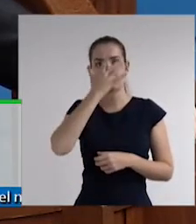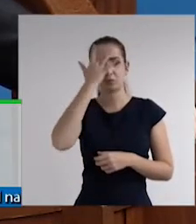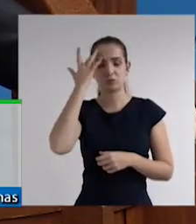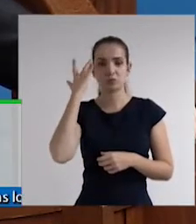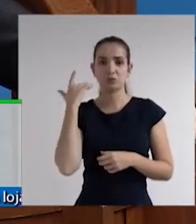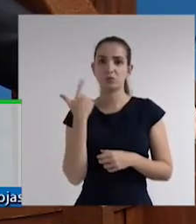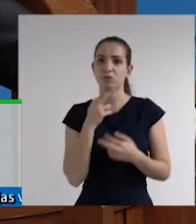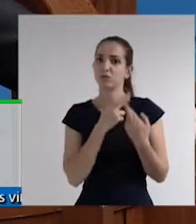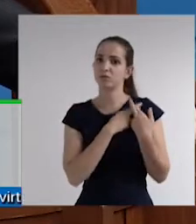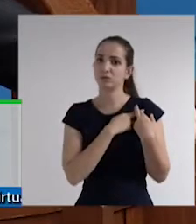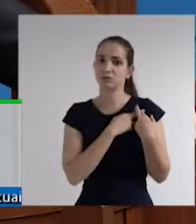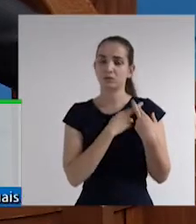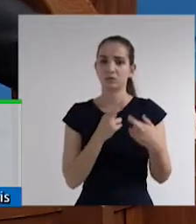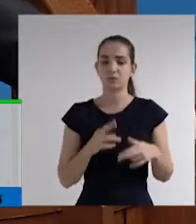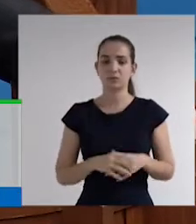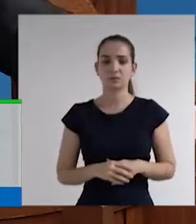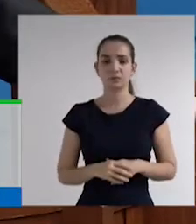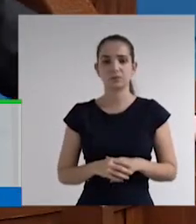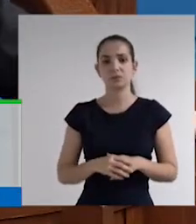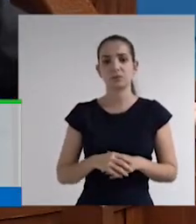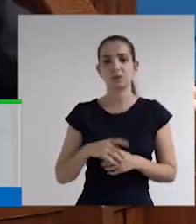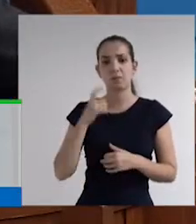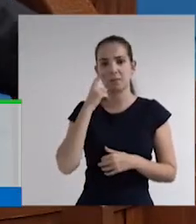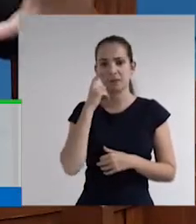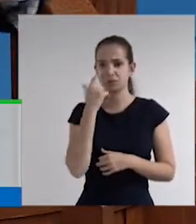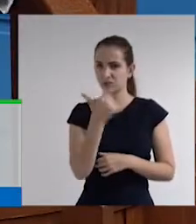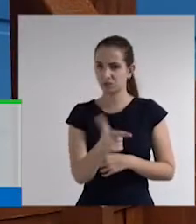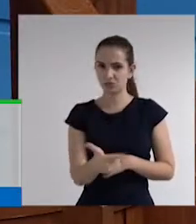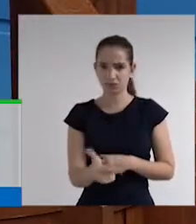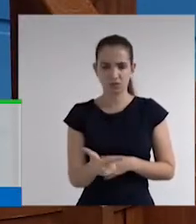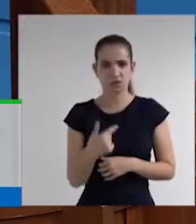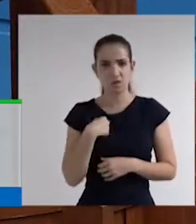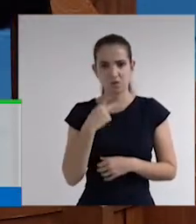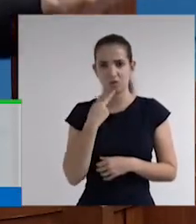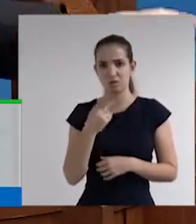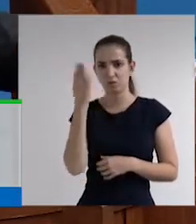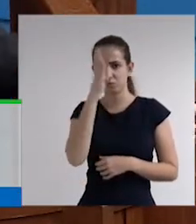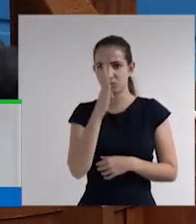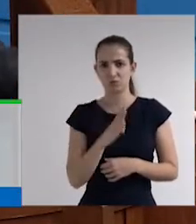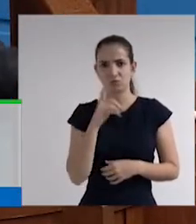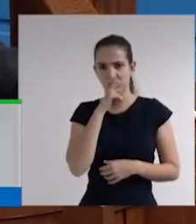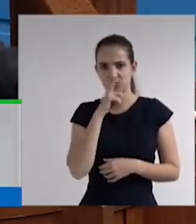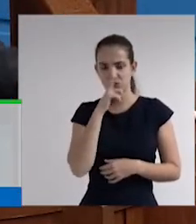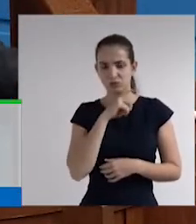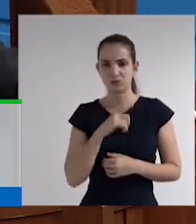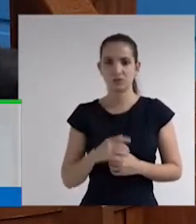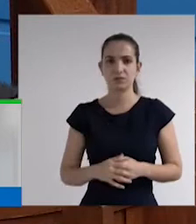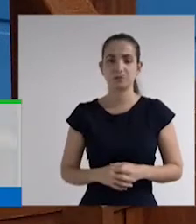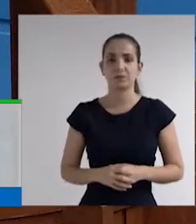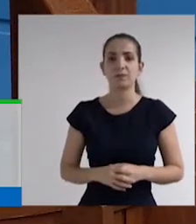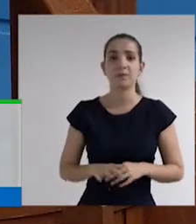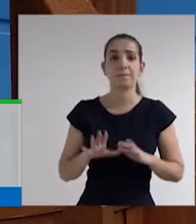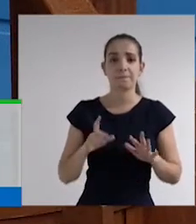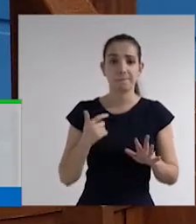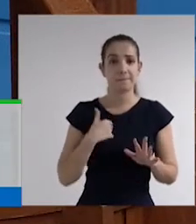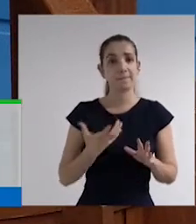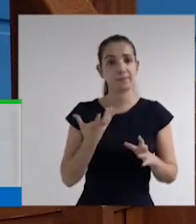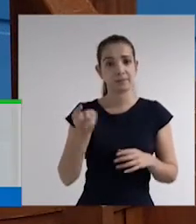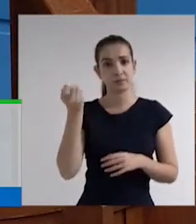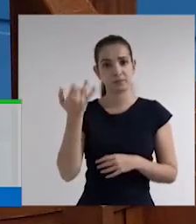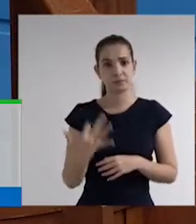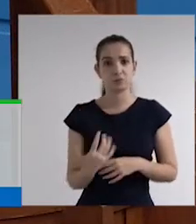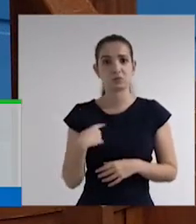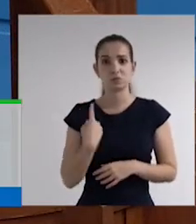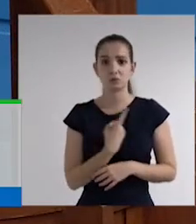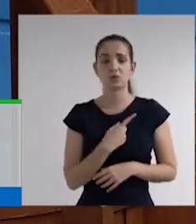indiciado. Ou acha que isso não existe? Eu estou falando de um Brasil que não é verdade. Então, eu quero dizer que